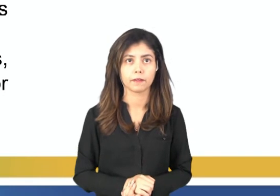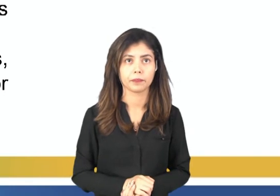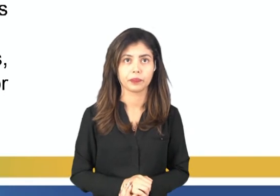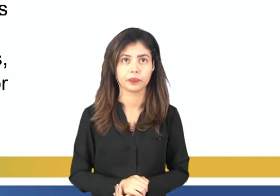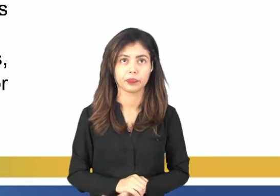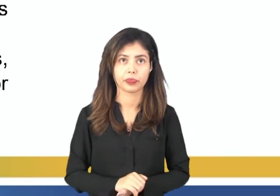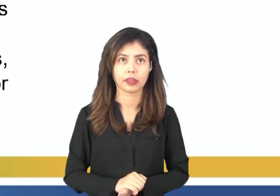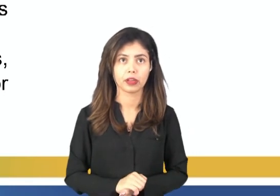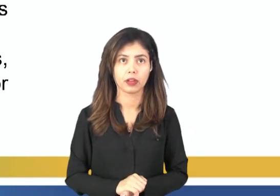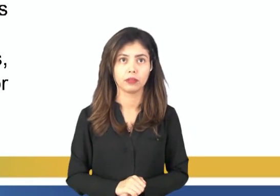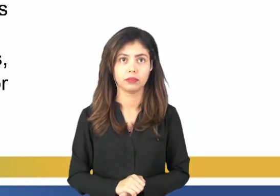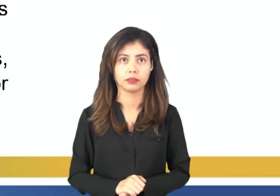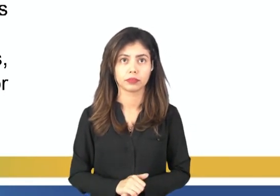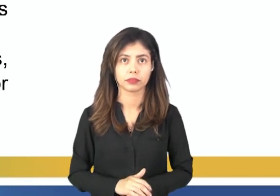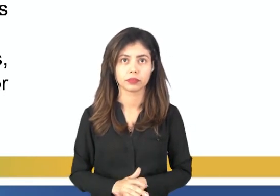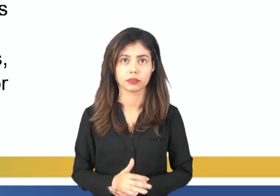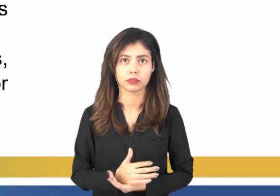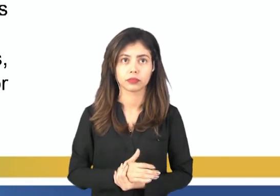aí